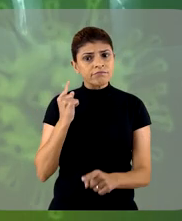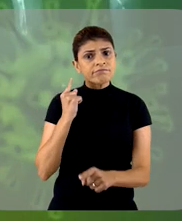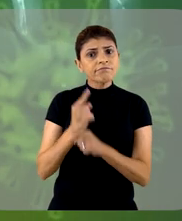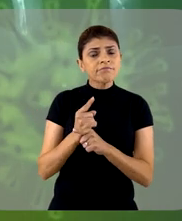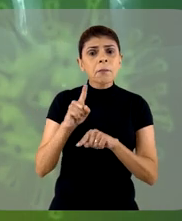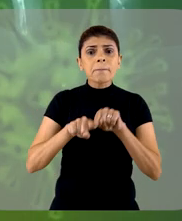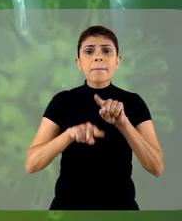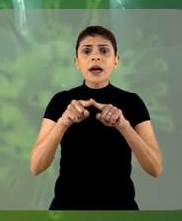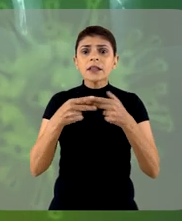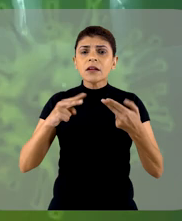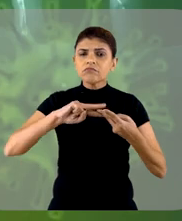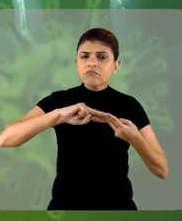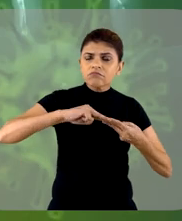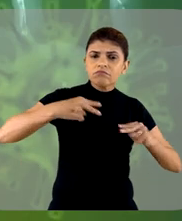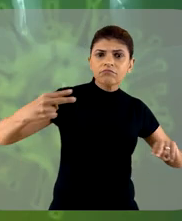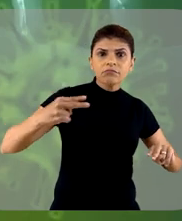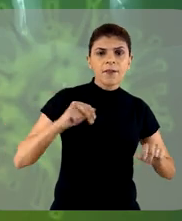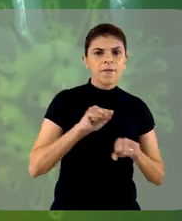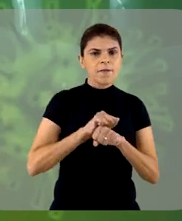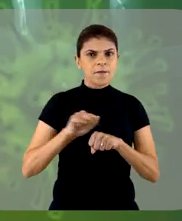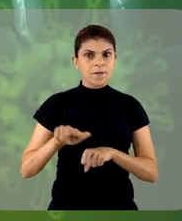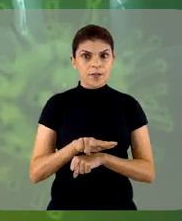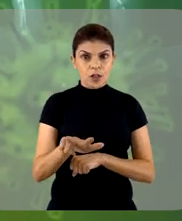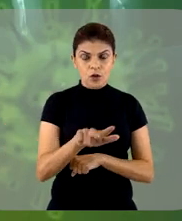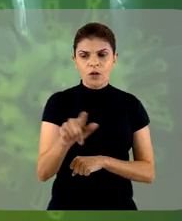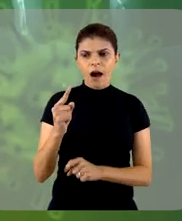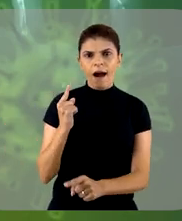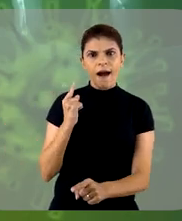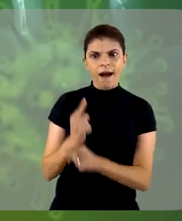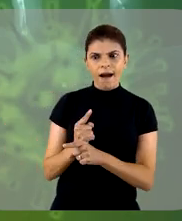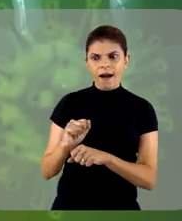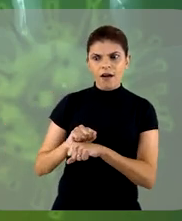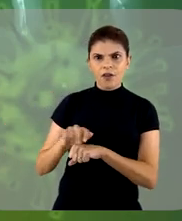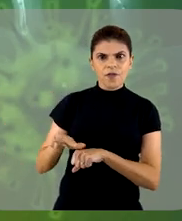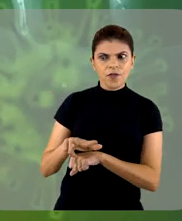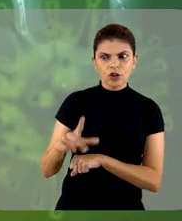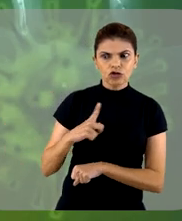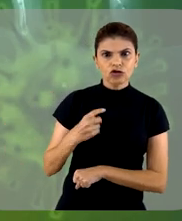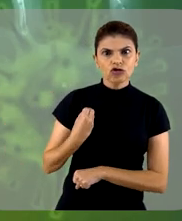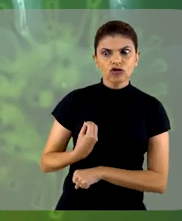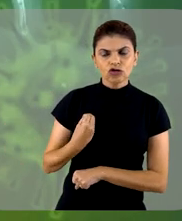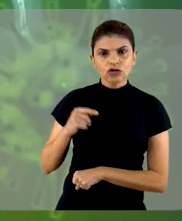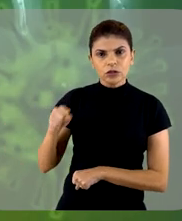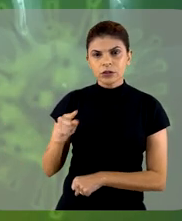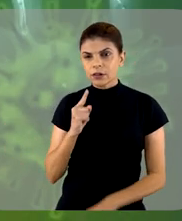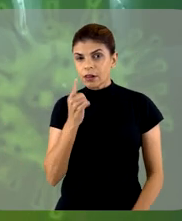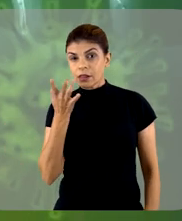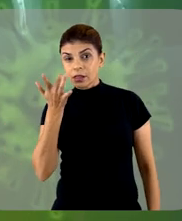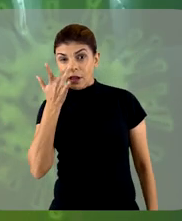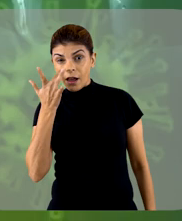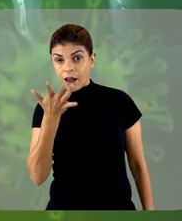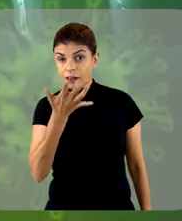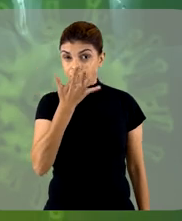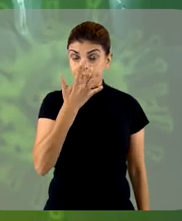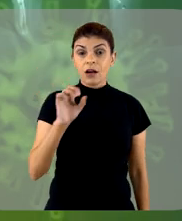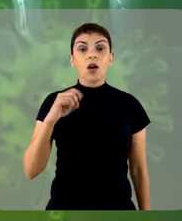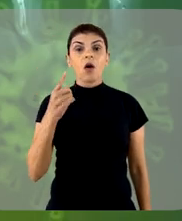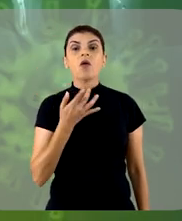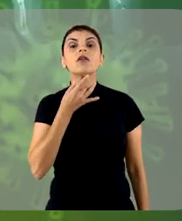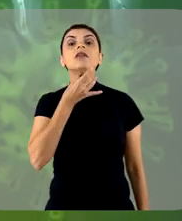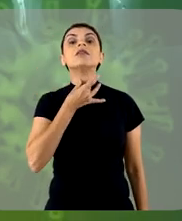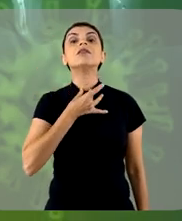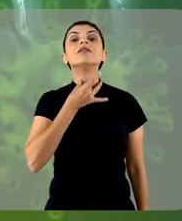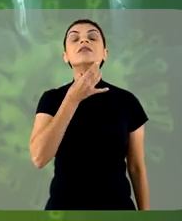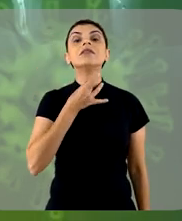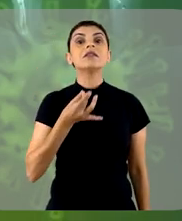o material genético do vírus. Então, se você detecta material genético do vírus no nariz ou na garganta, ou seja, nas